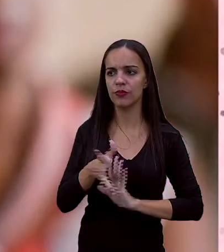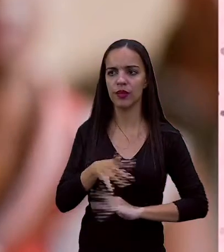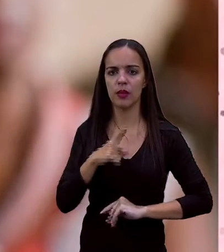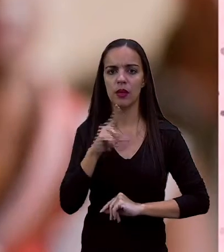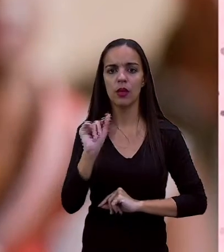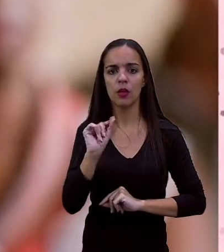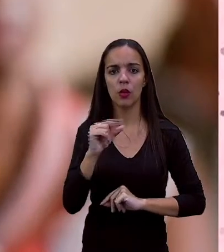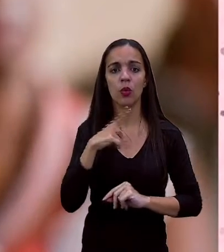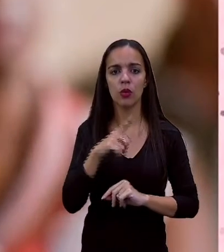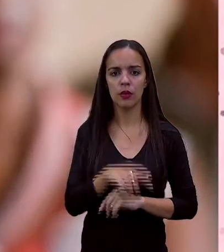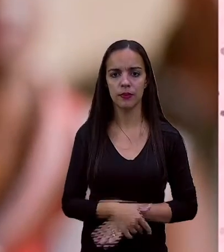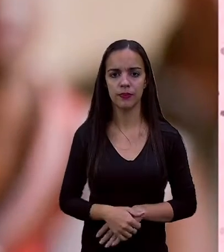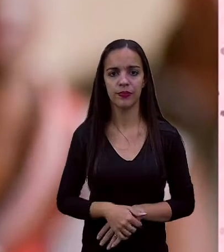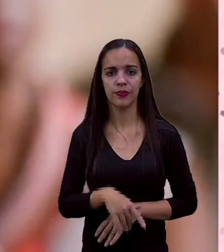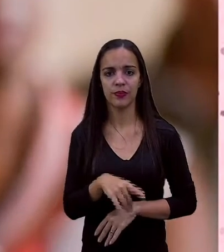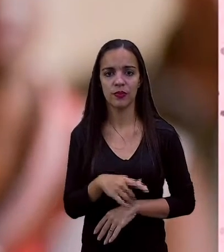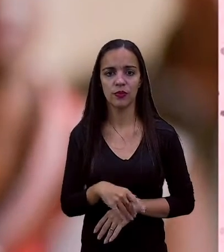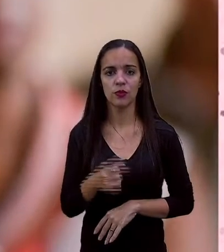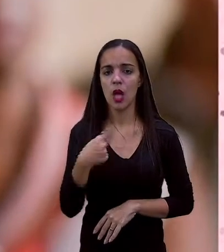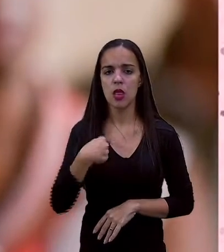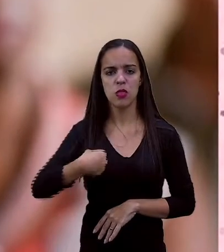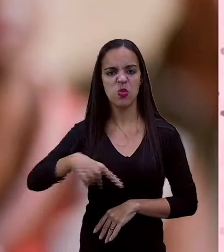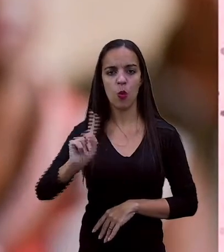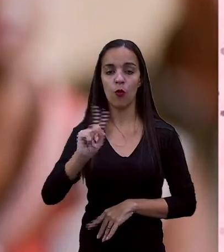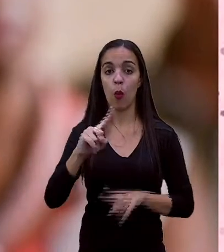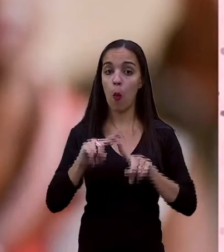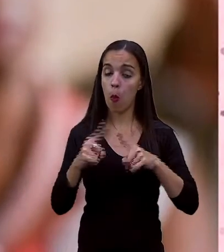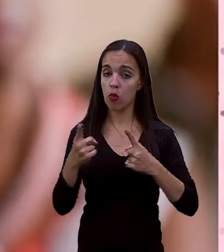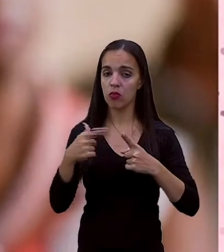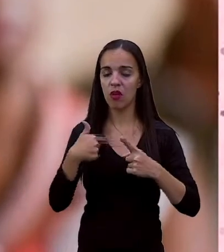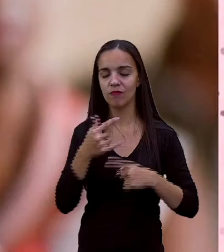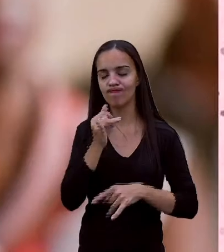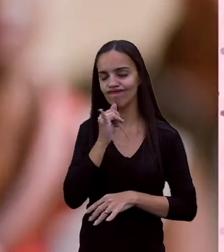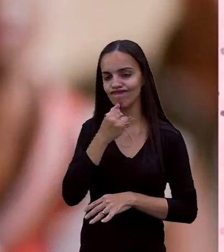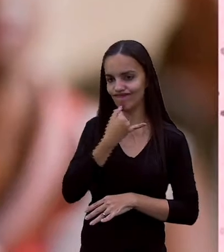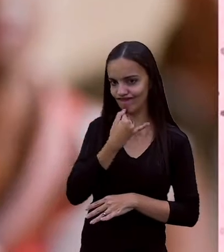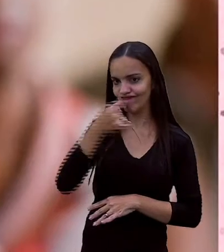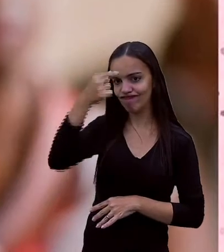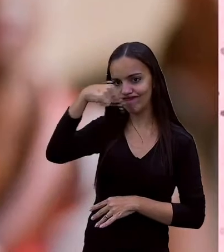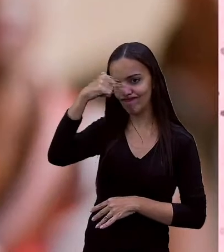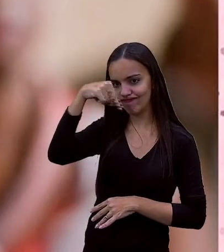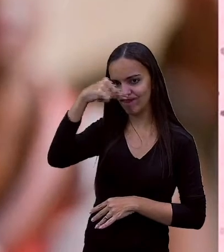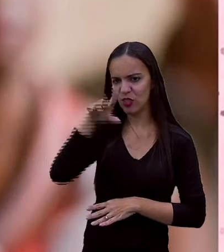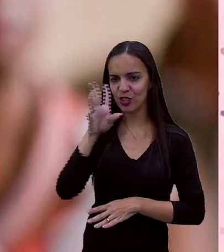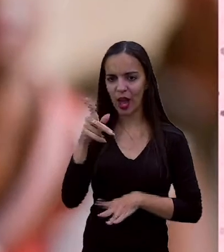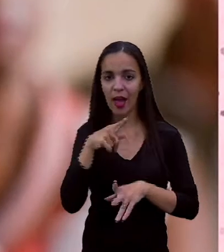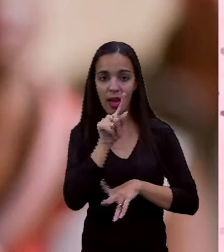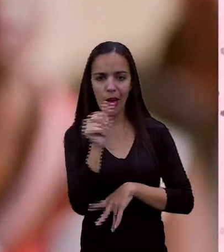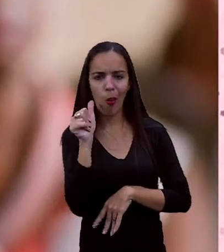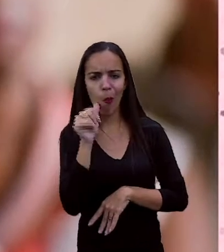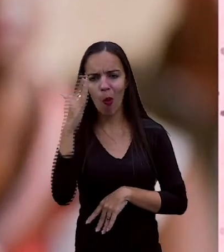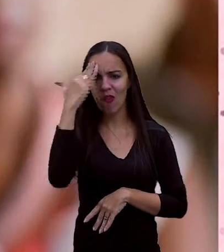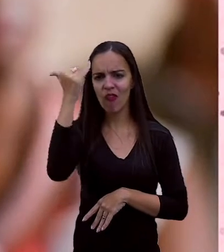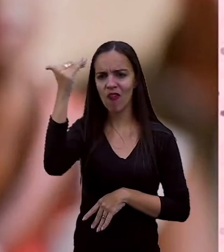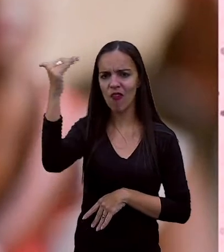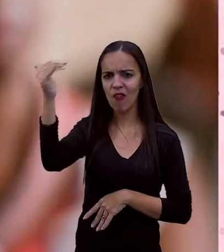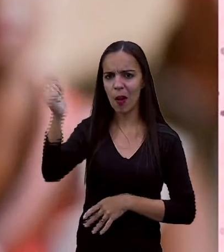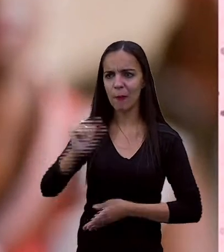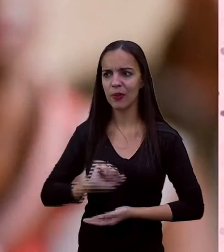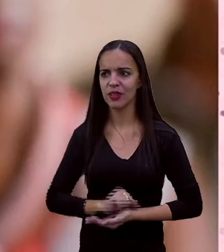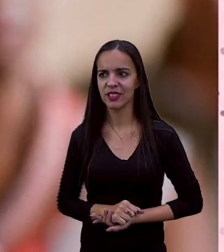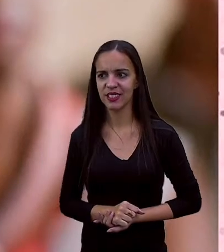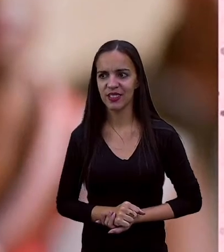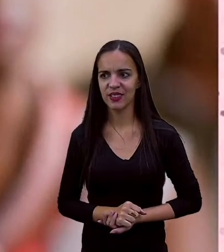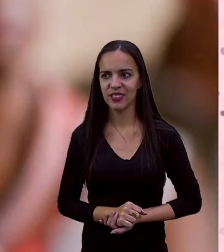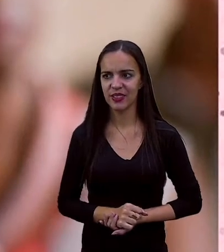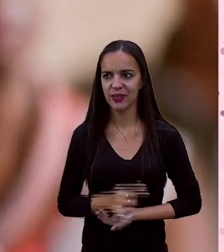dona Hermínia. Não vou, pois, infelizmente, gripá-lo-ei. Esse é um bom exemplo. Só,